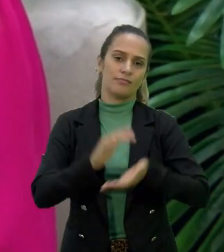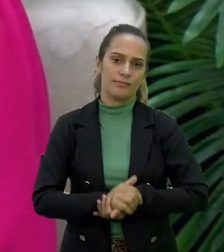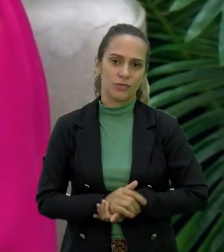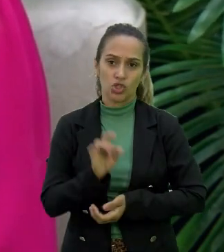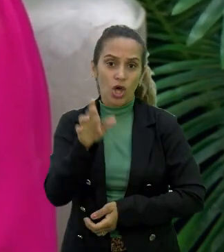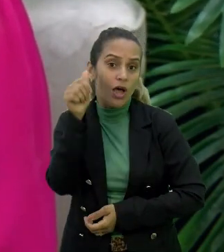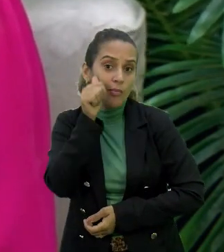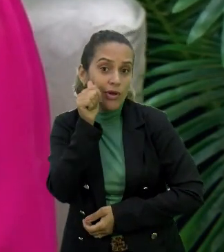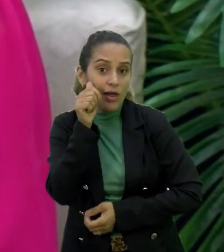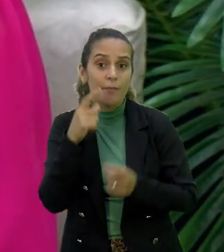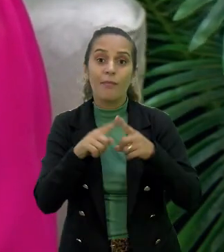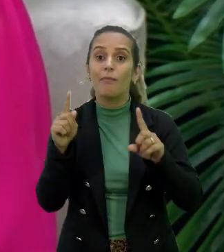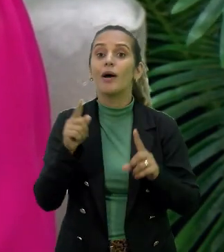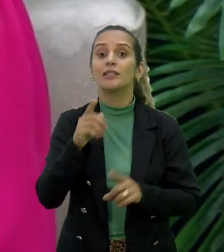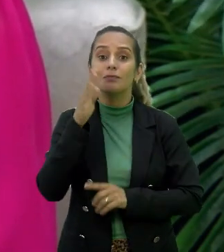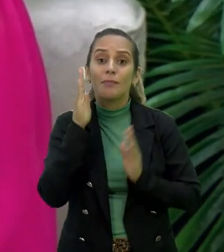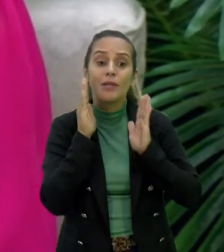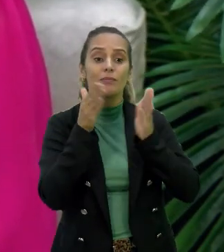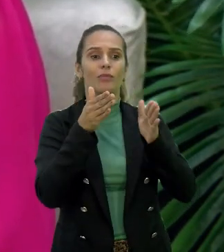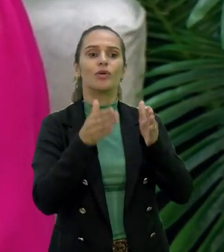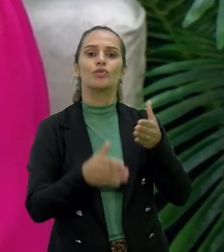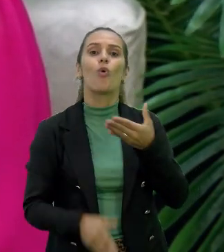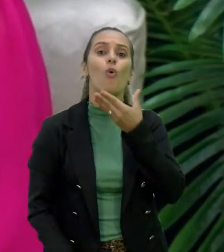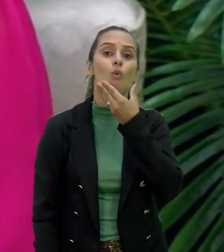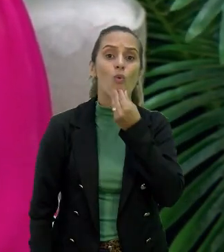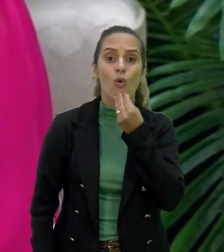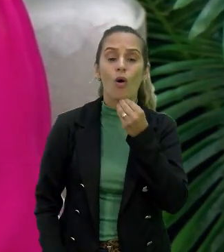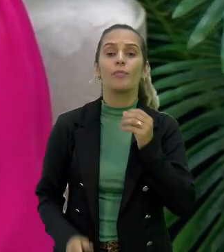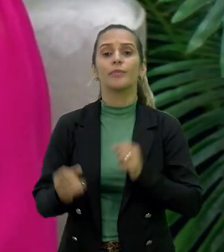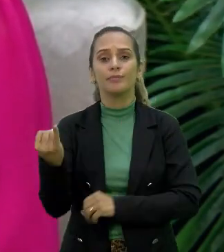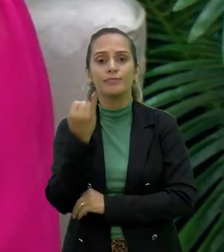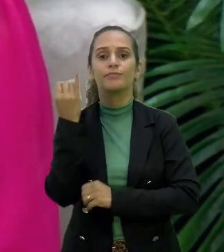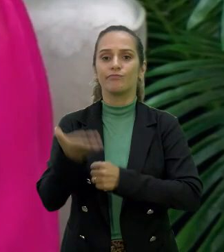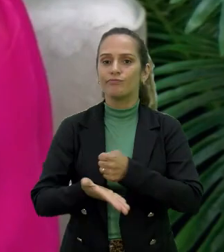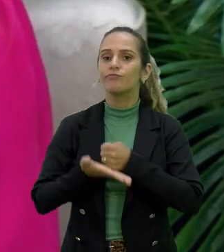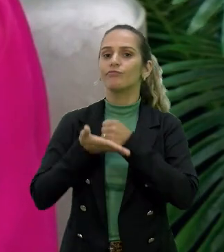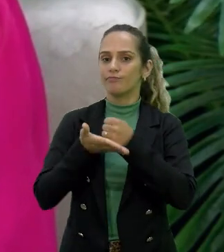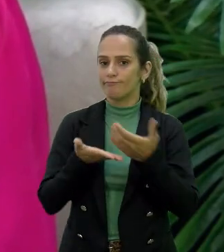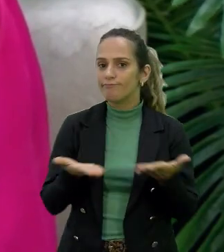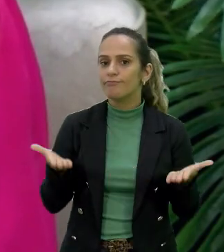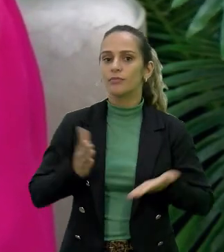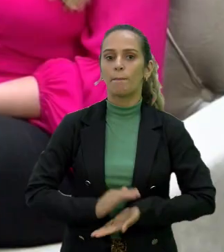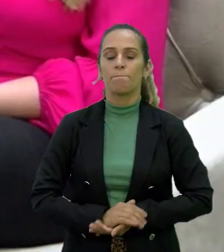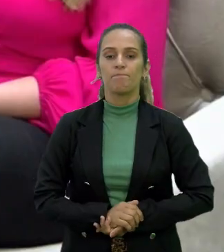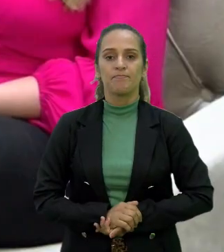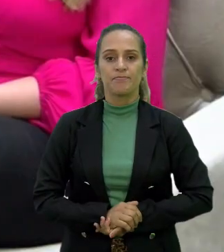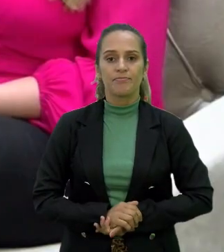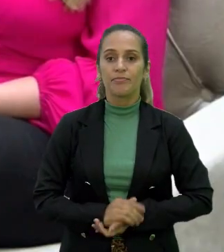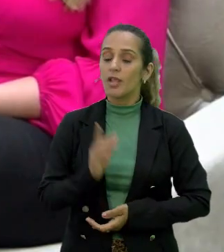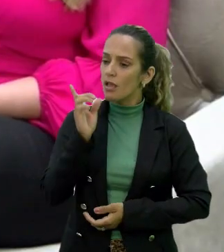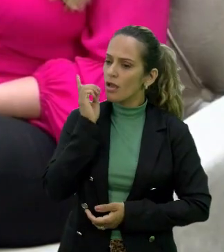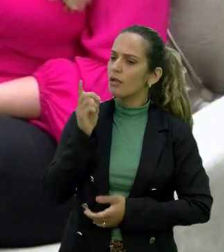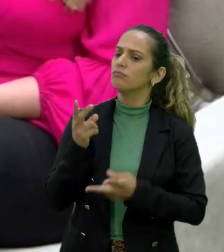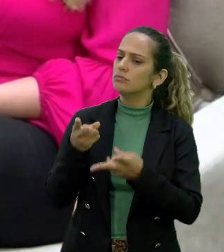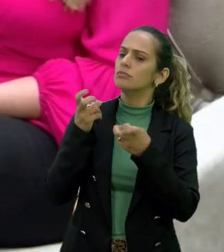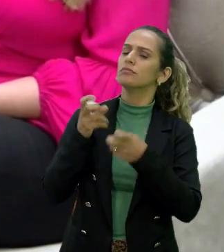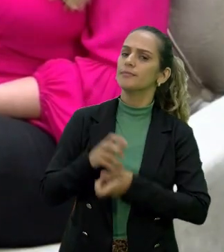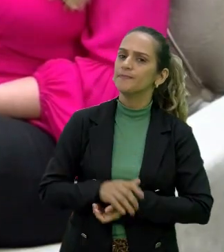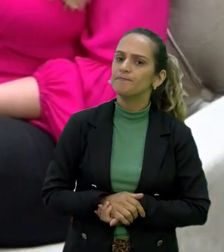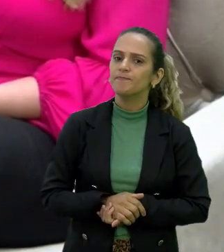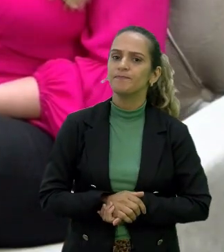só as mulheres mais Principalmente os homens da importância de nos apoiar nessa causa a gente